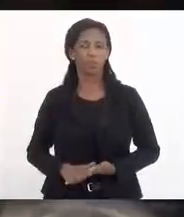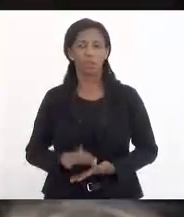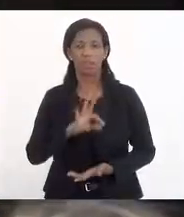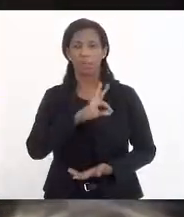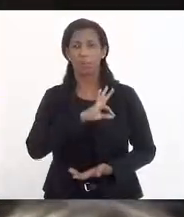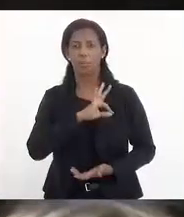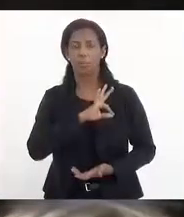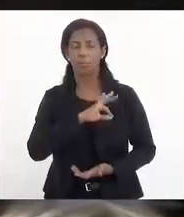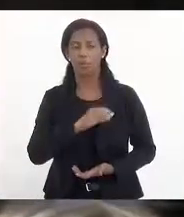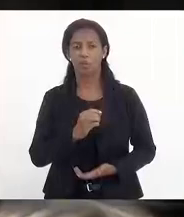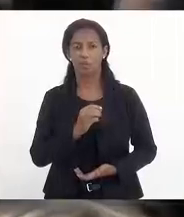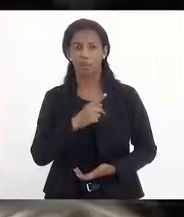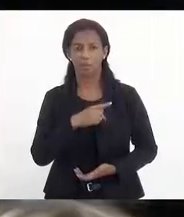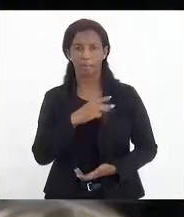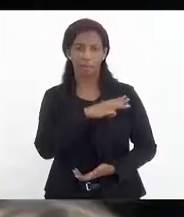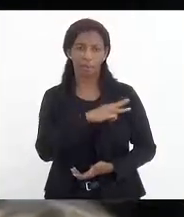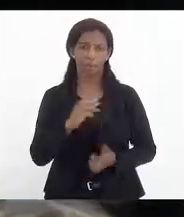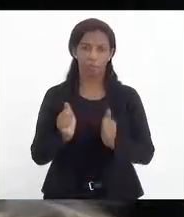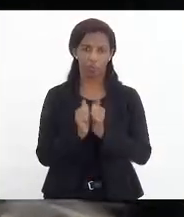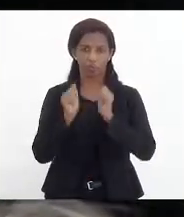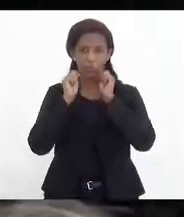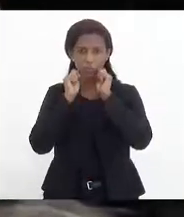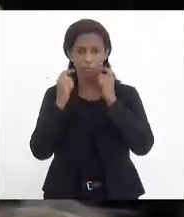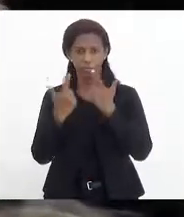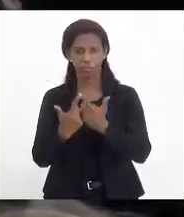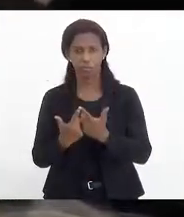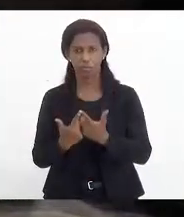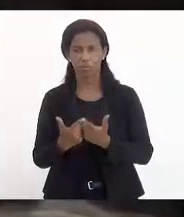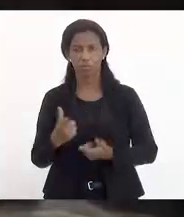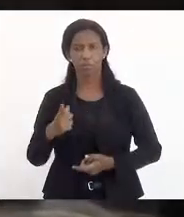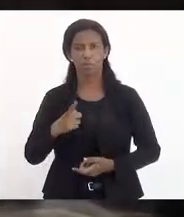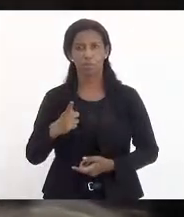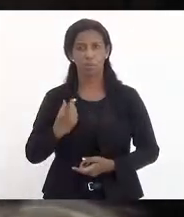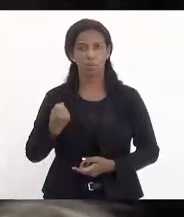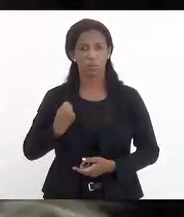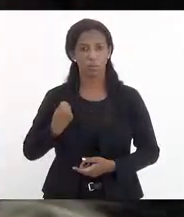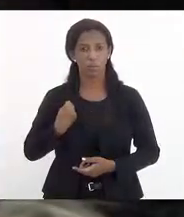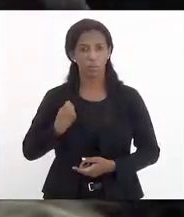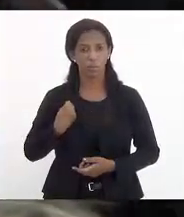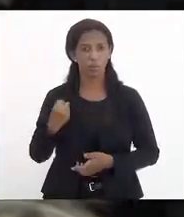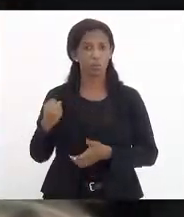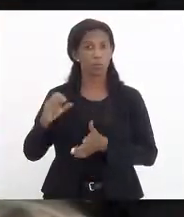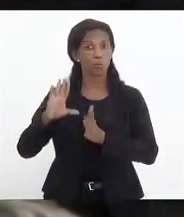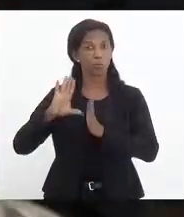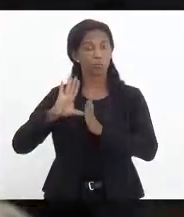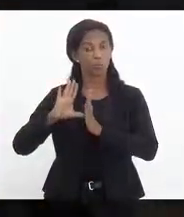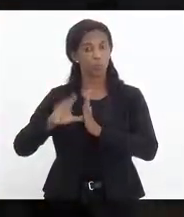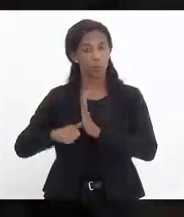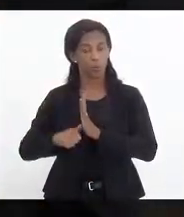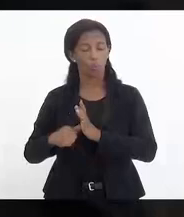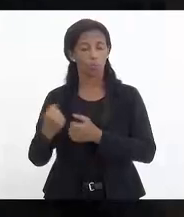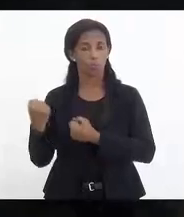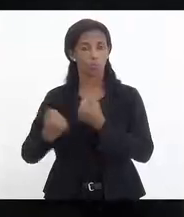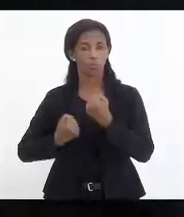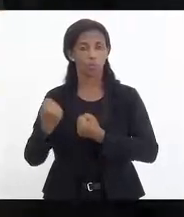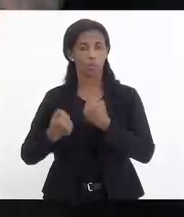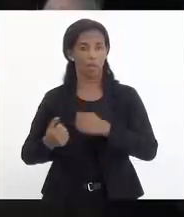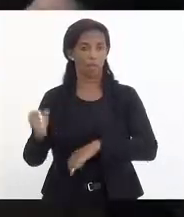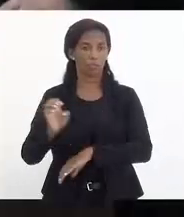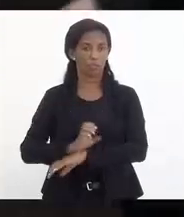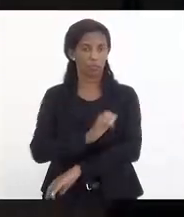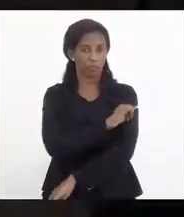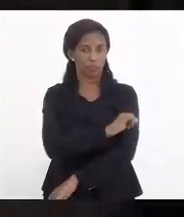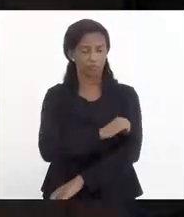Militar com apoio da LERJ, mas a gente está com um índice altíssimo de roubo de carro no estado do Rio de Janeiro. Nas últimas